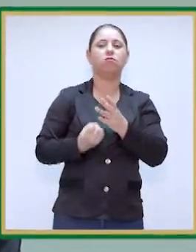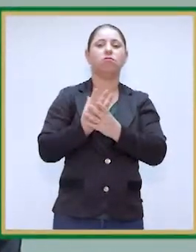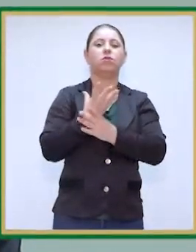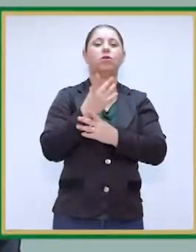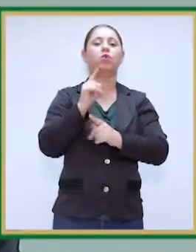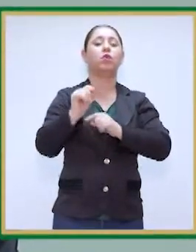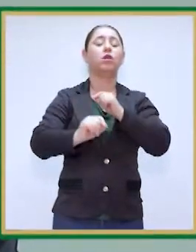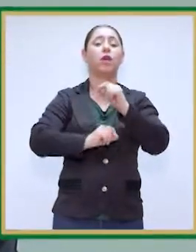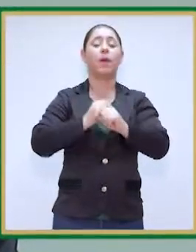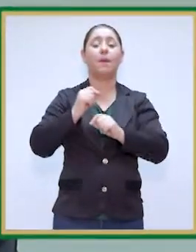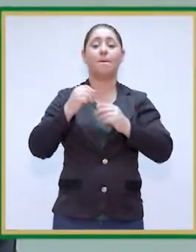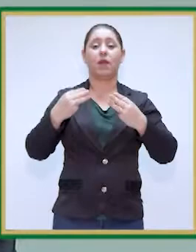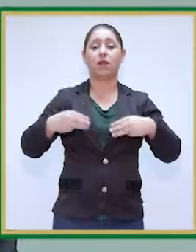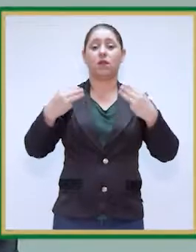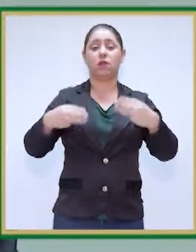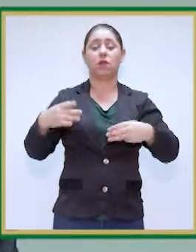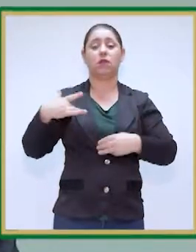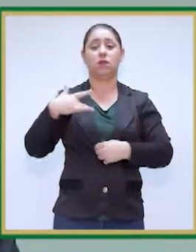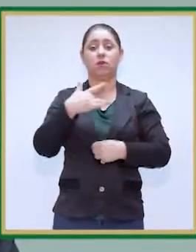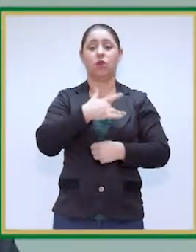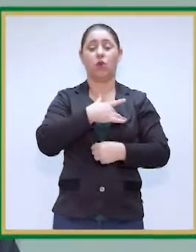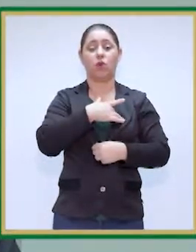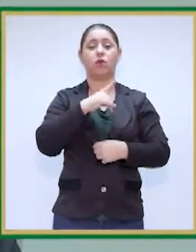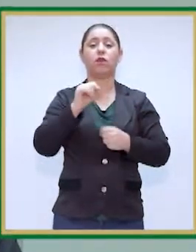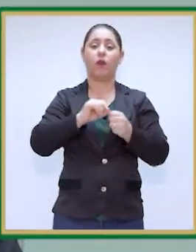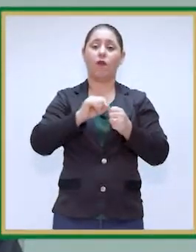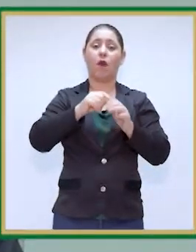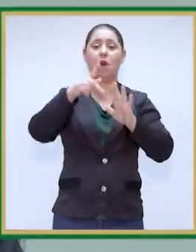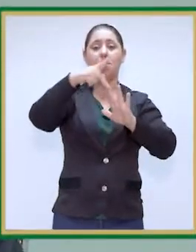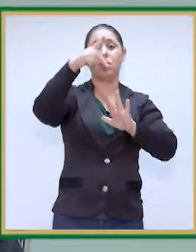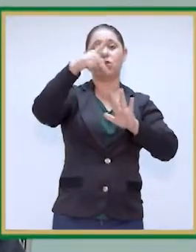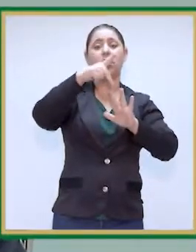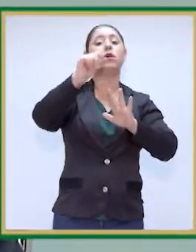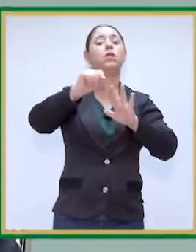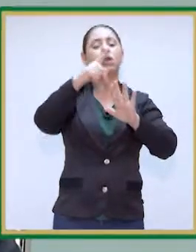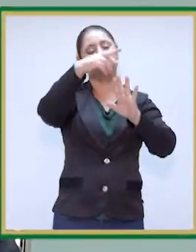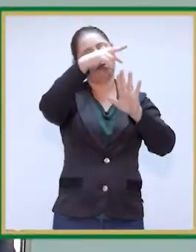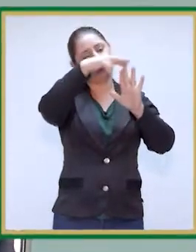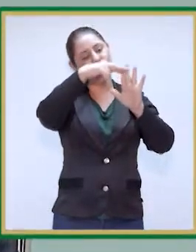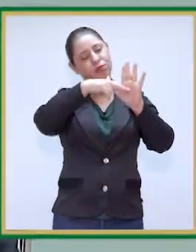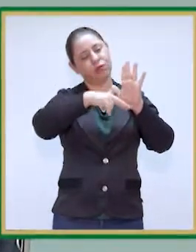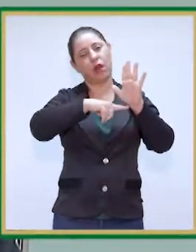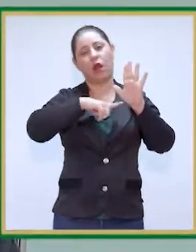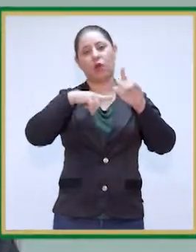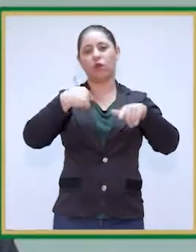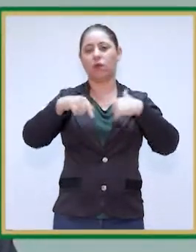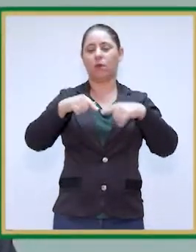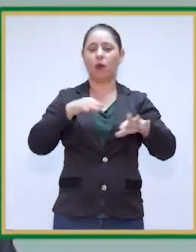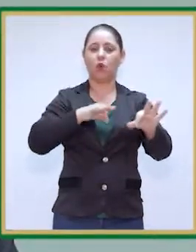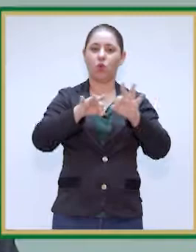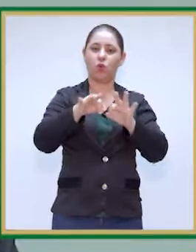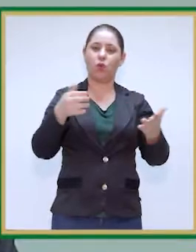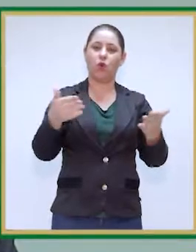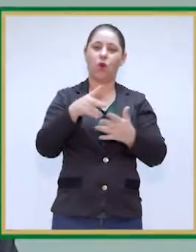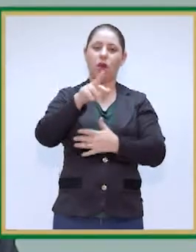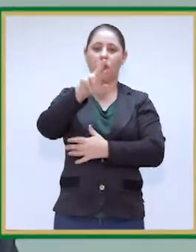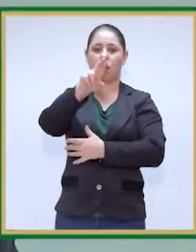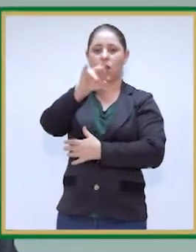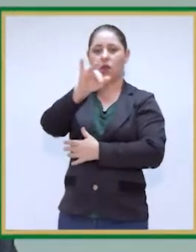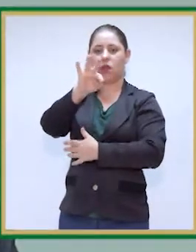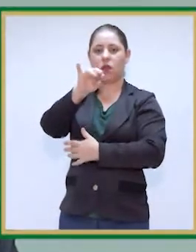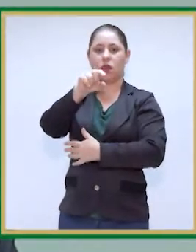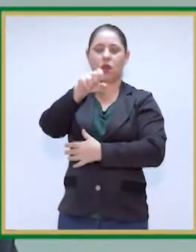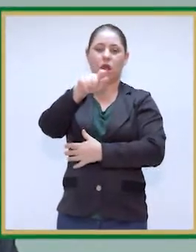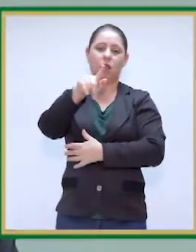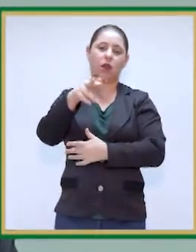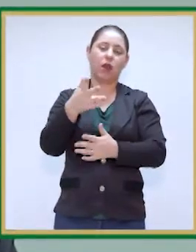para inspirar o Ministério da Saúde, que editou uma portaria que regulamenta esse serviço que a gente está organizando